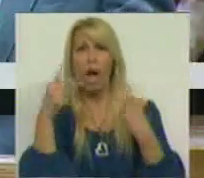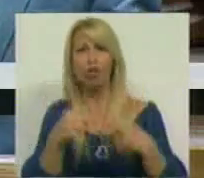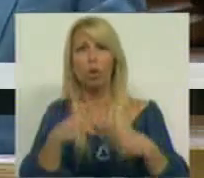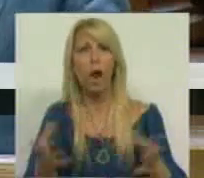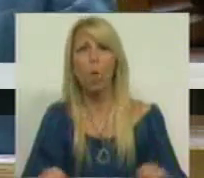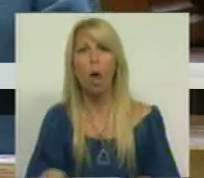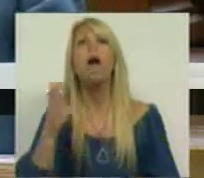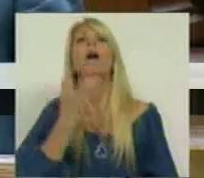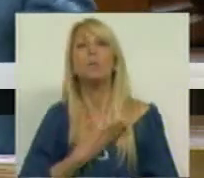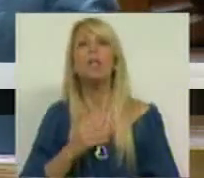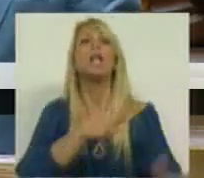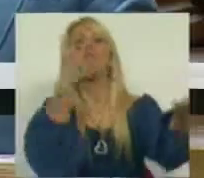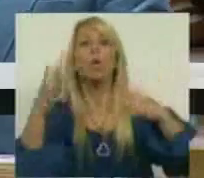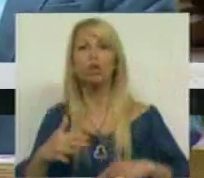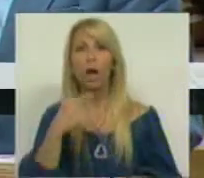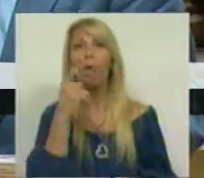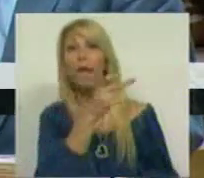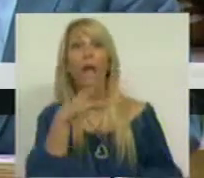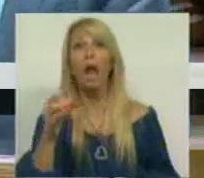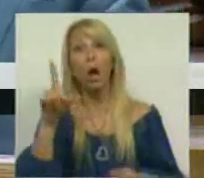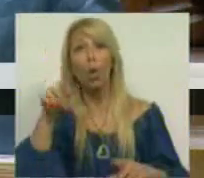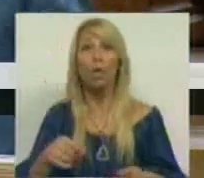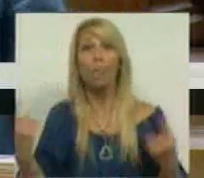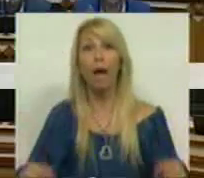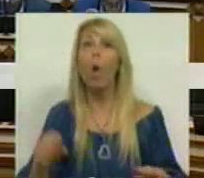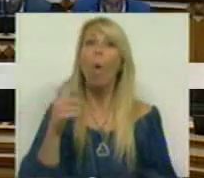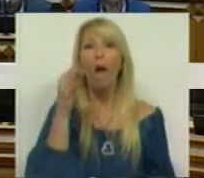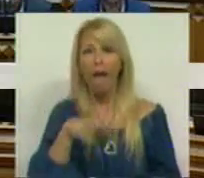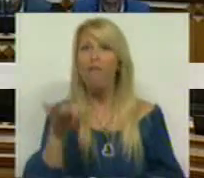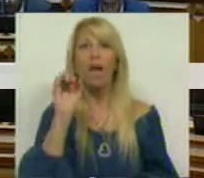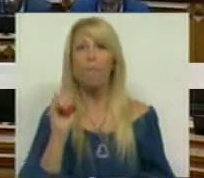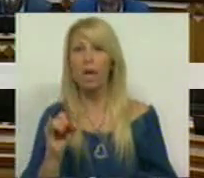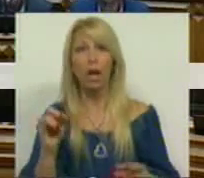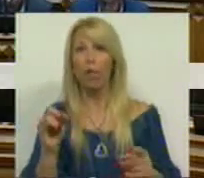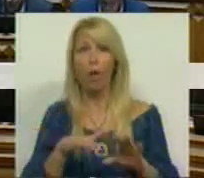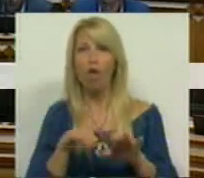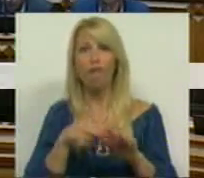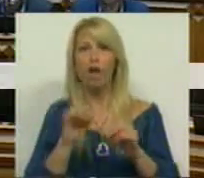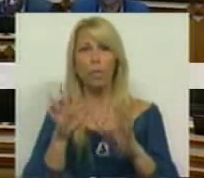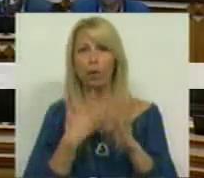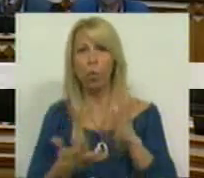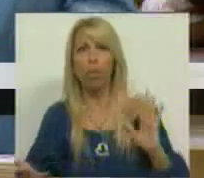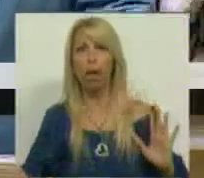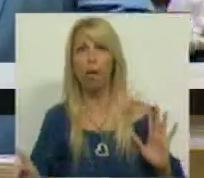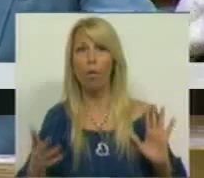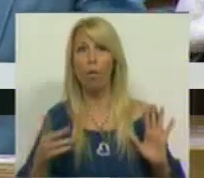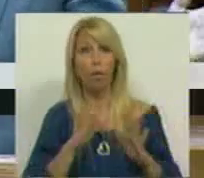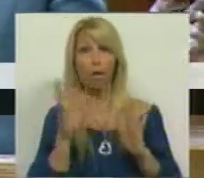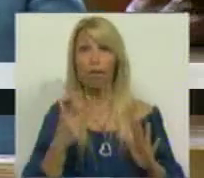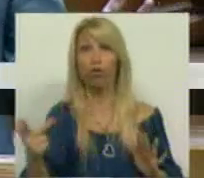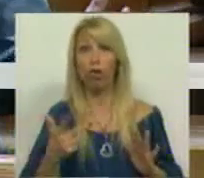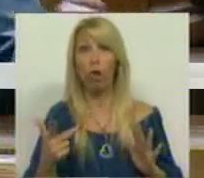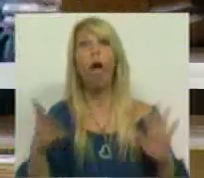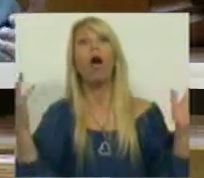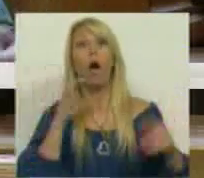CDS para dizer que aqui também errou, ou o FMI também não faz parte deste plano? O FMI não faz parte da Troika, afinal. Na Grécia já